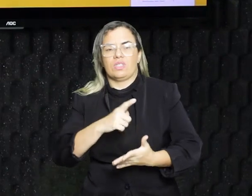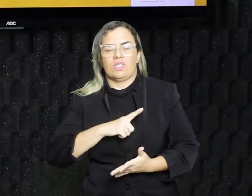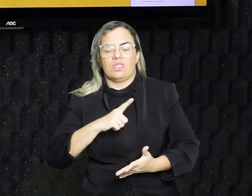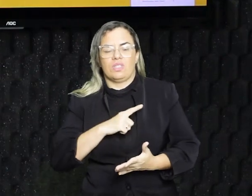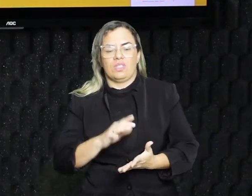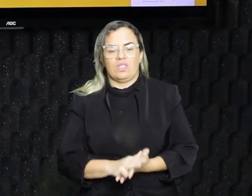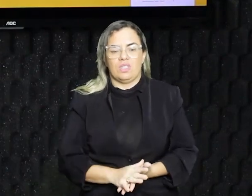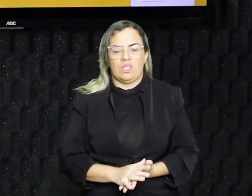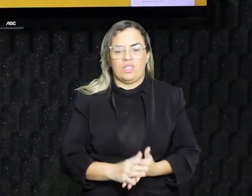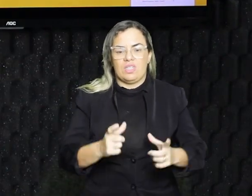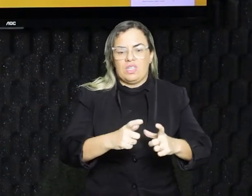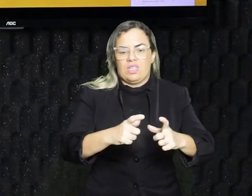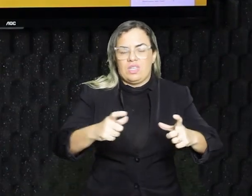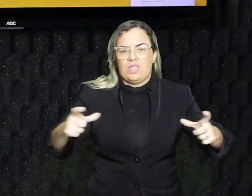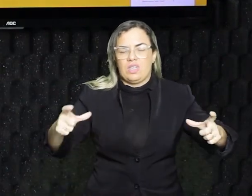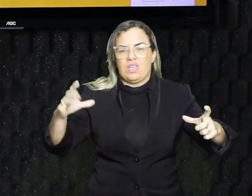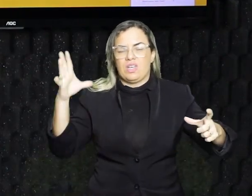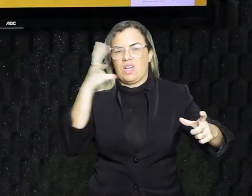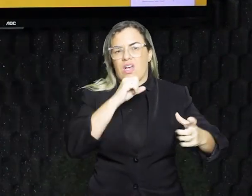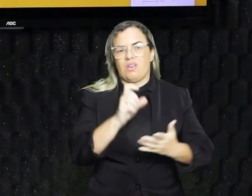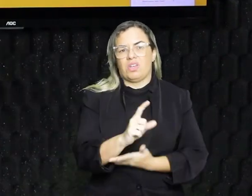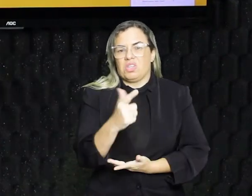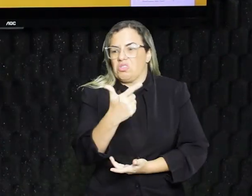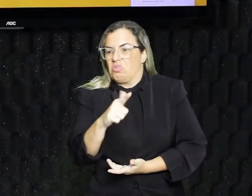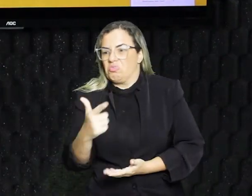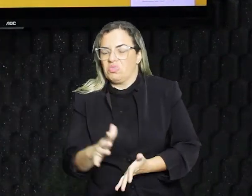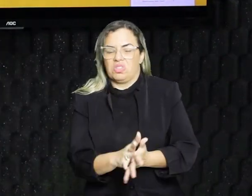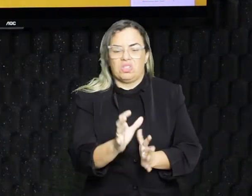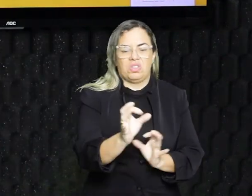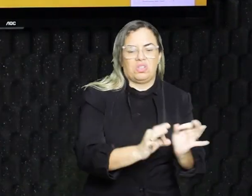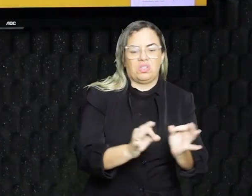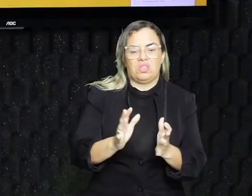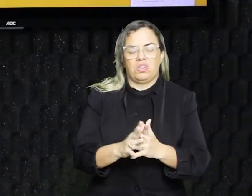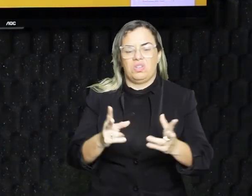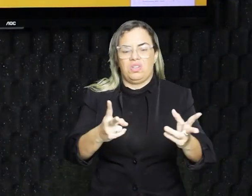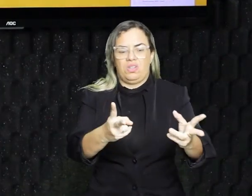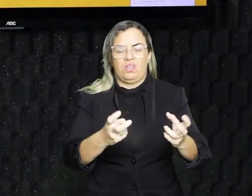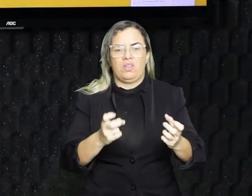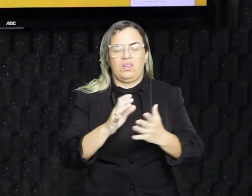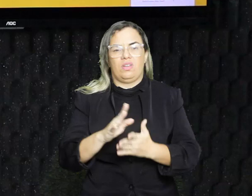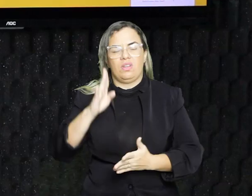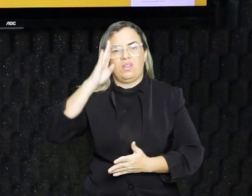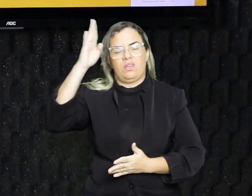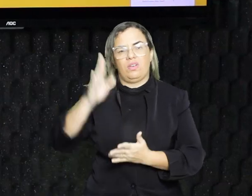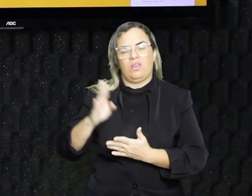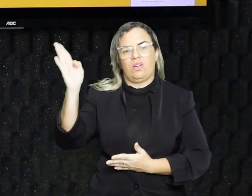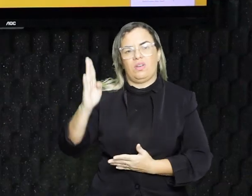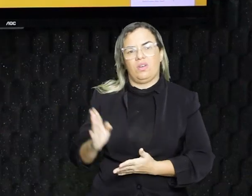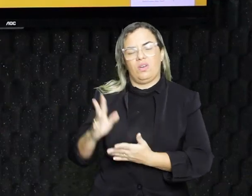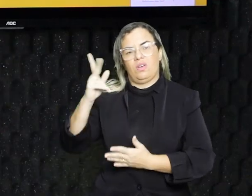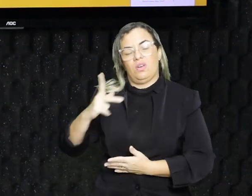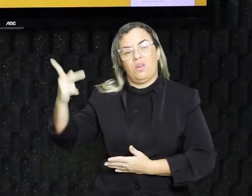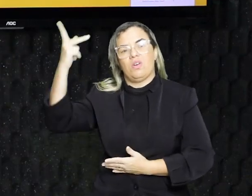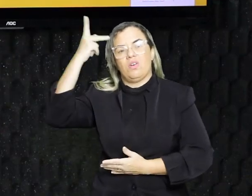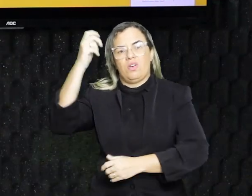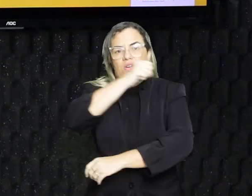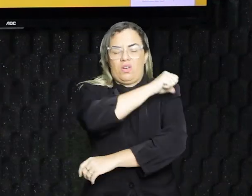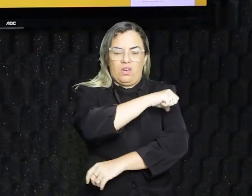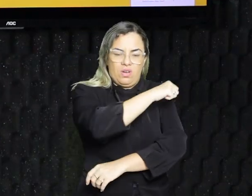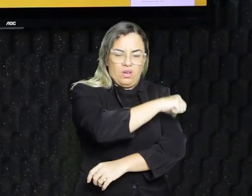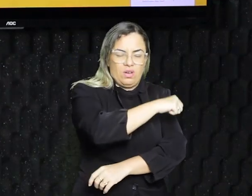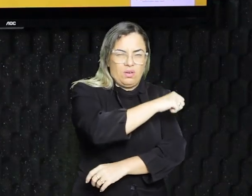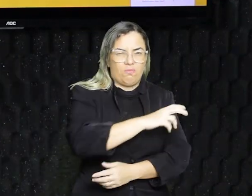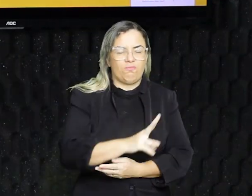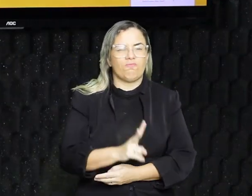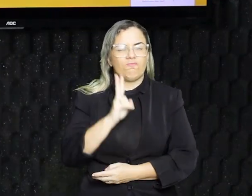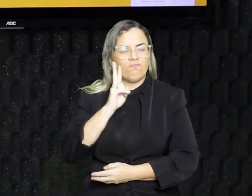forma rápida e sem planejamento. A gente percebe isso claramente nas principais cidades brasileiras, como São Paulo, Rio de Janeiro. A gente vê,